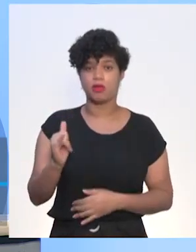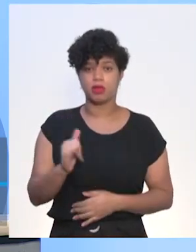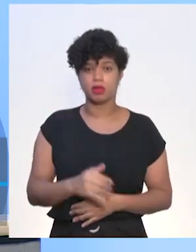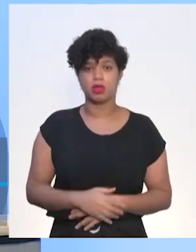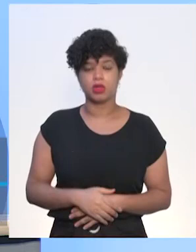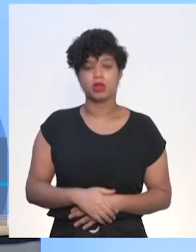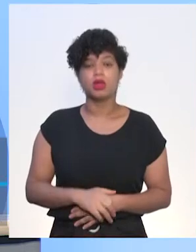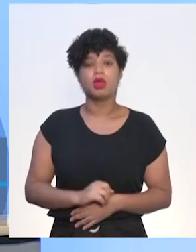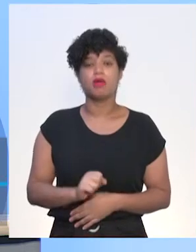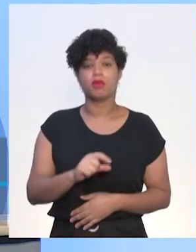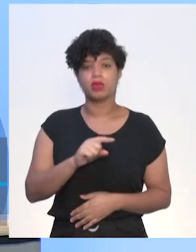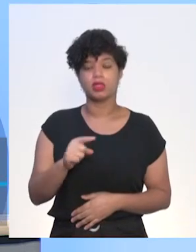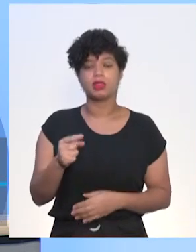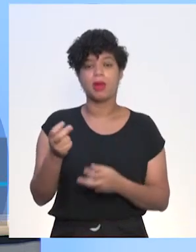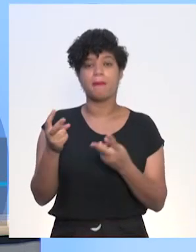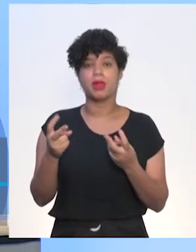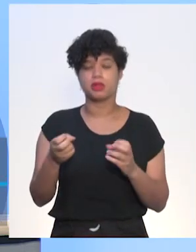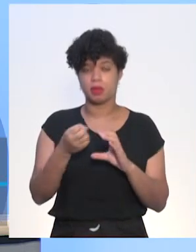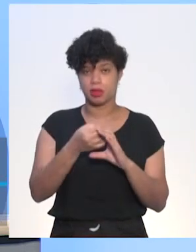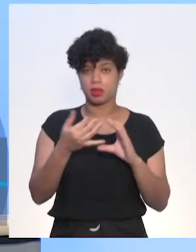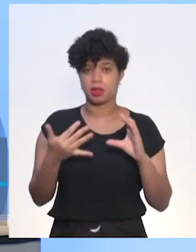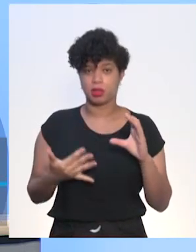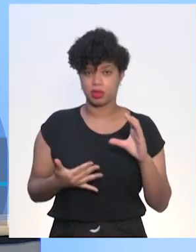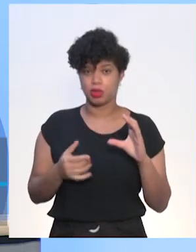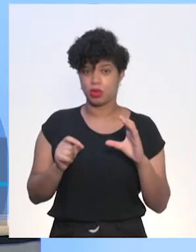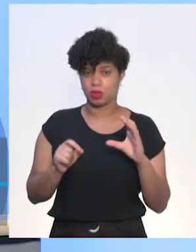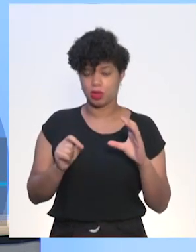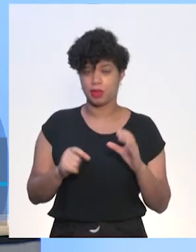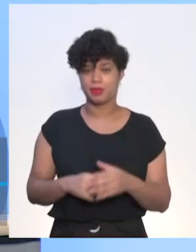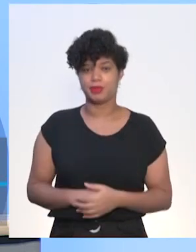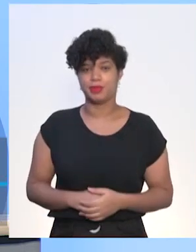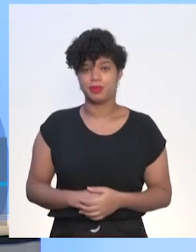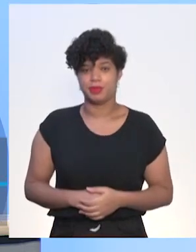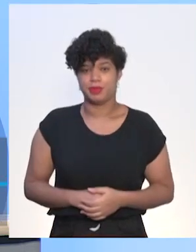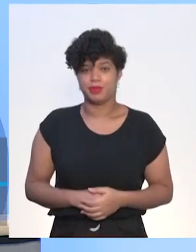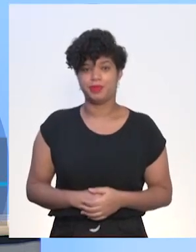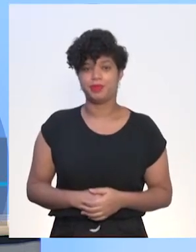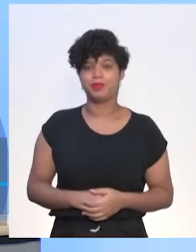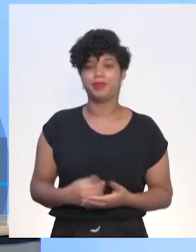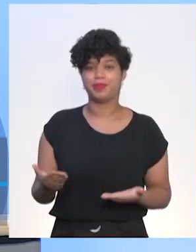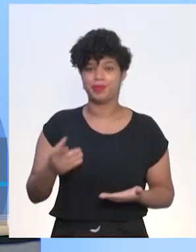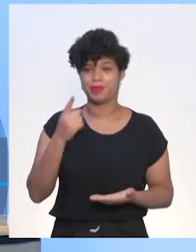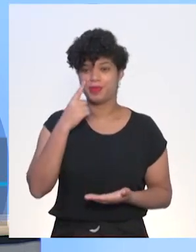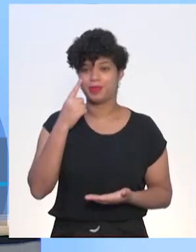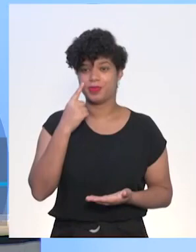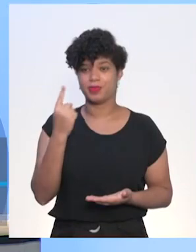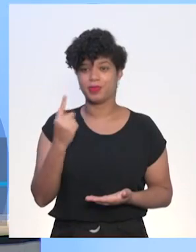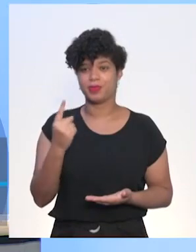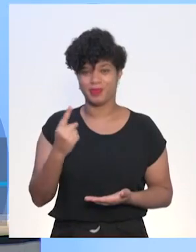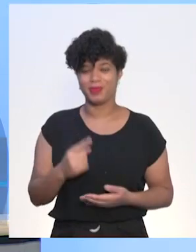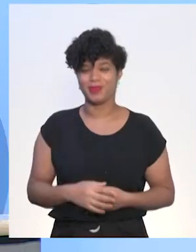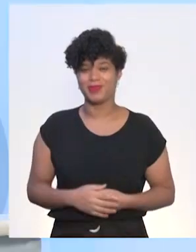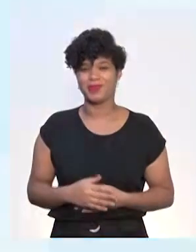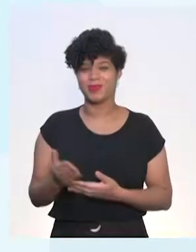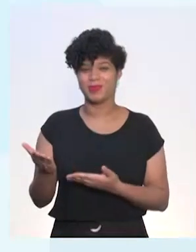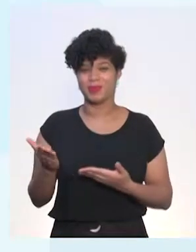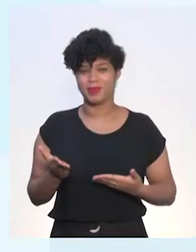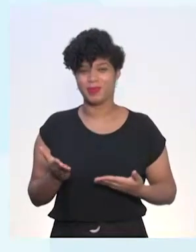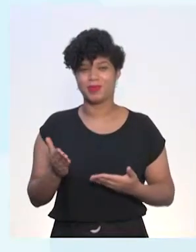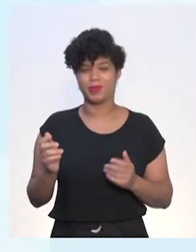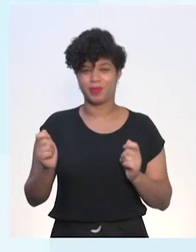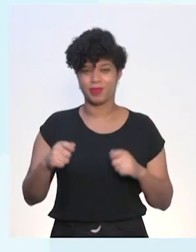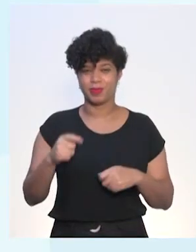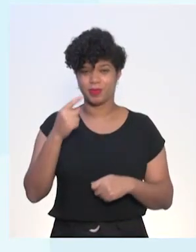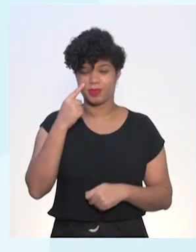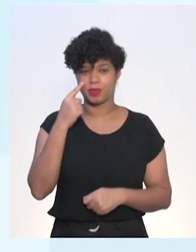absorvendo aí as características certo vamos a uma primeira acolhida pode colocar para eles